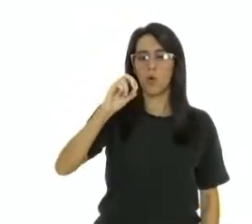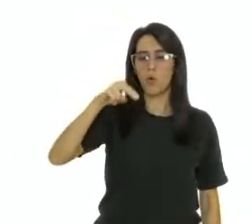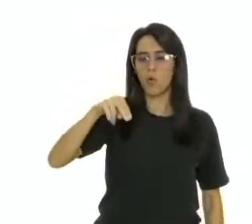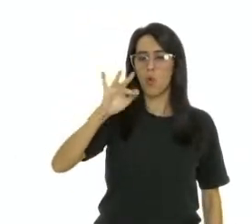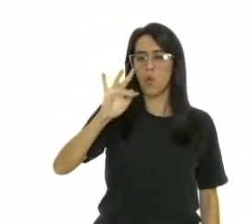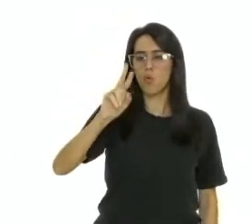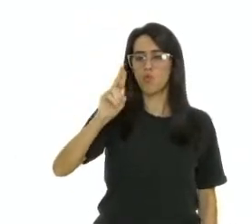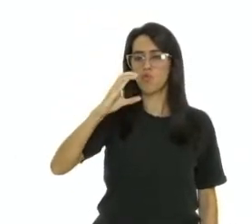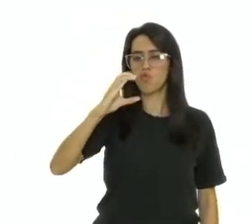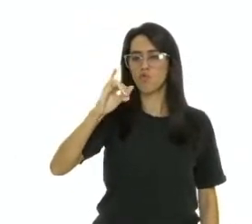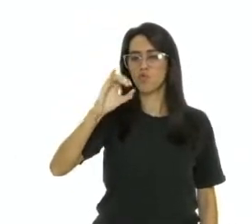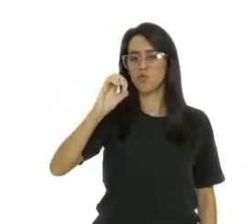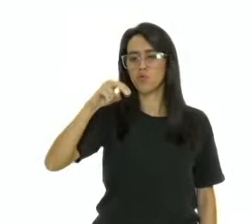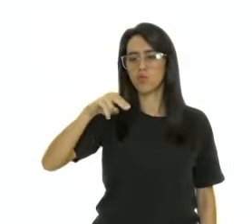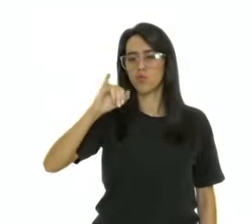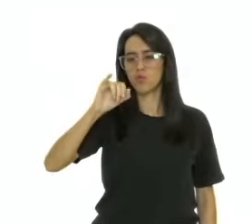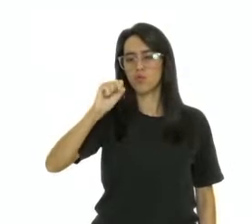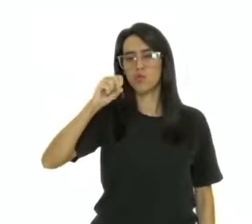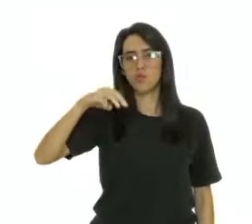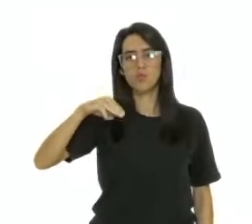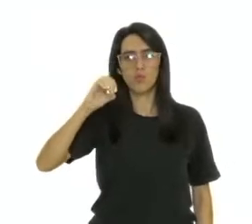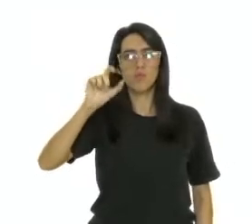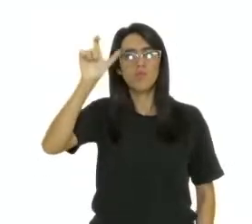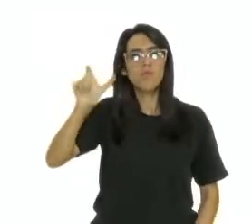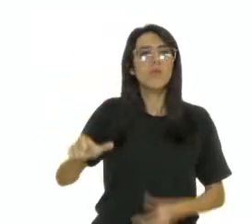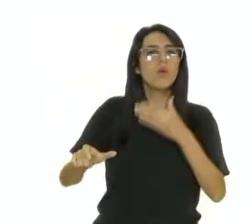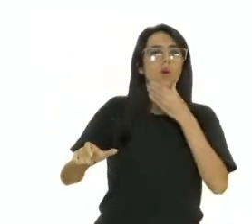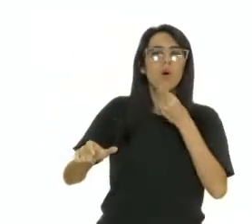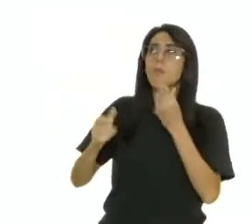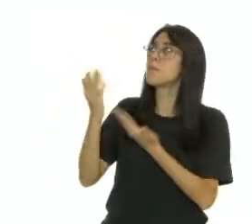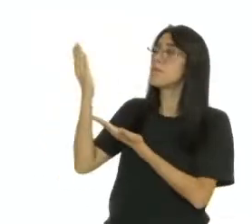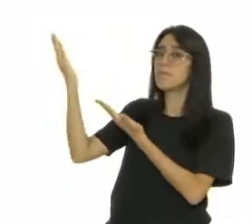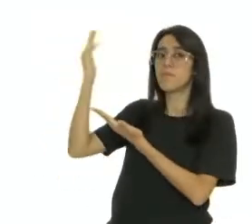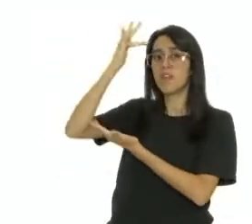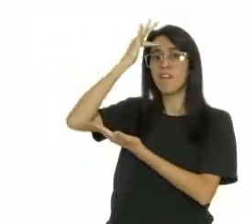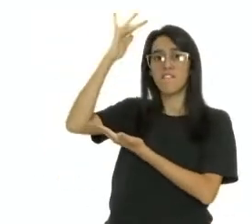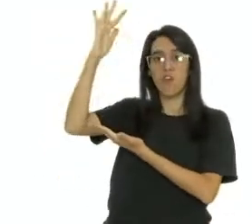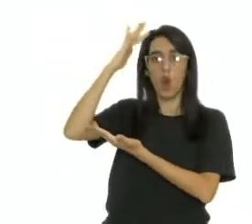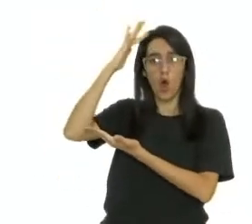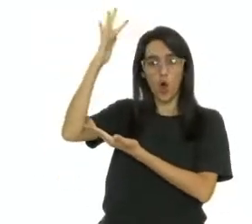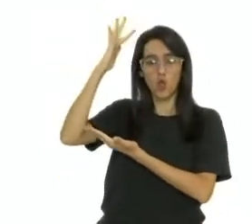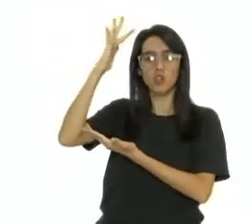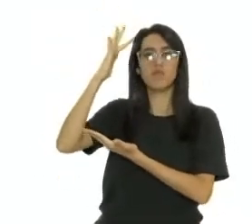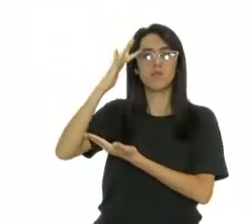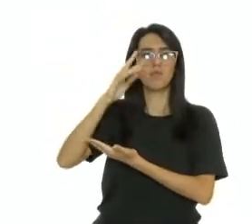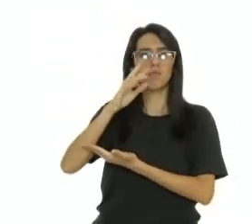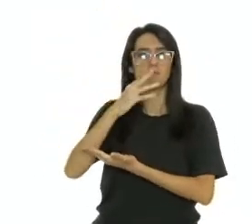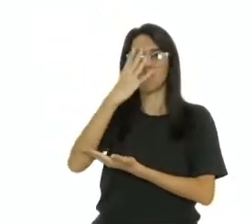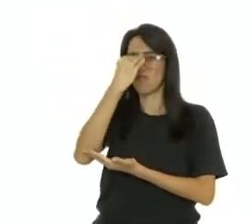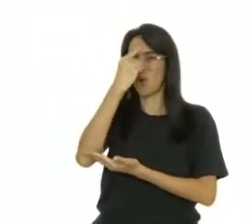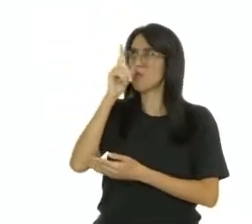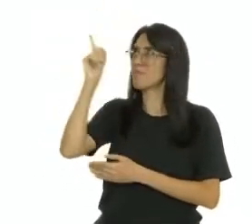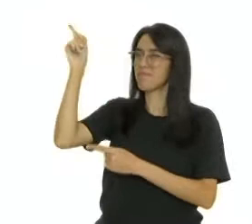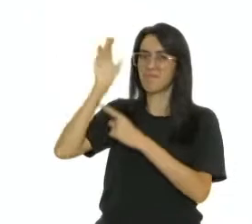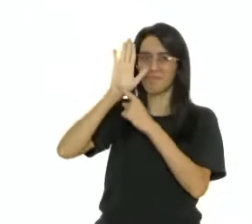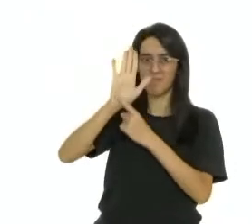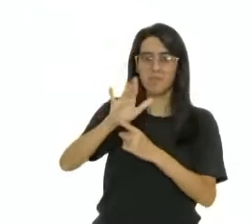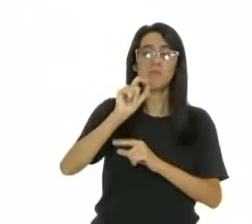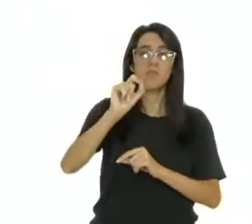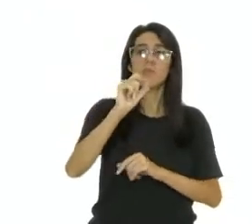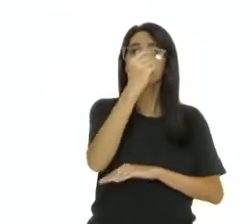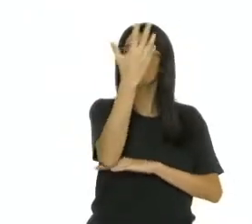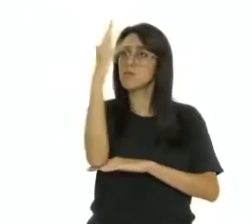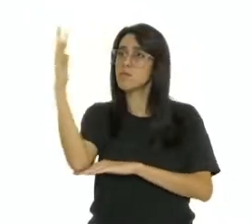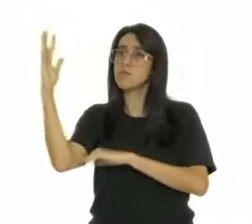ideias fundamentais de Confúcio, filósofo, pensador Confúcio, na imagem ao lado, era que a natureza e o universo